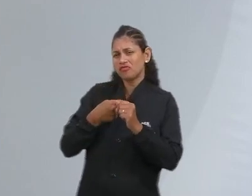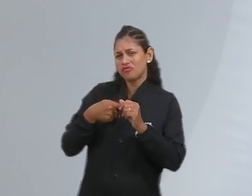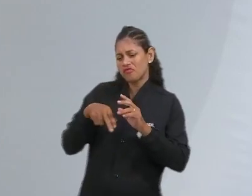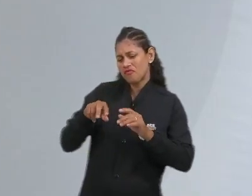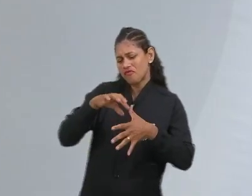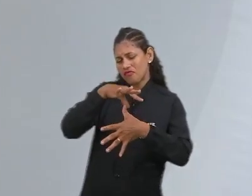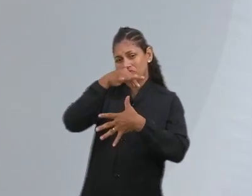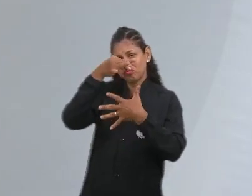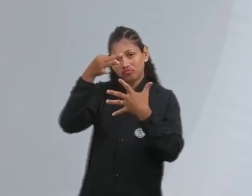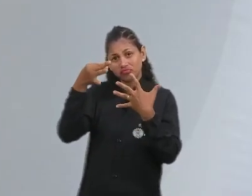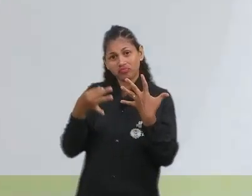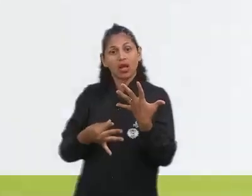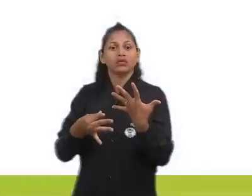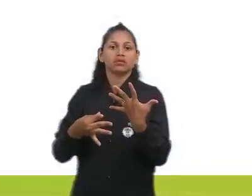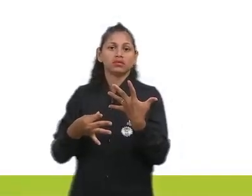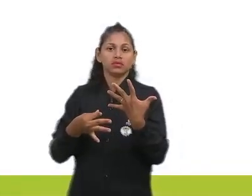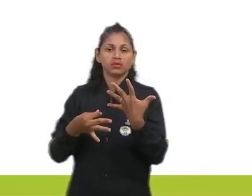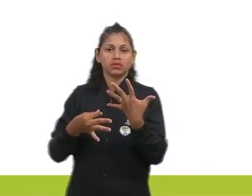verdadeiro conhecimento.